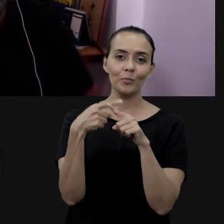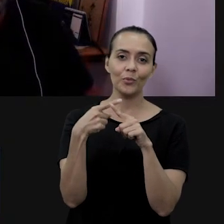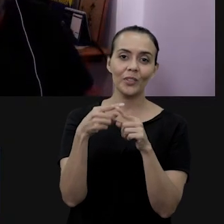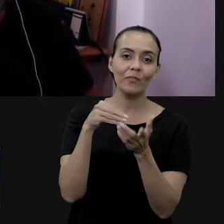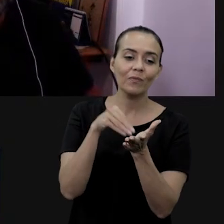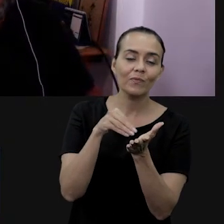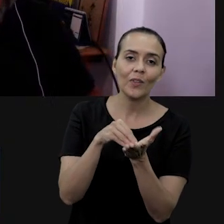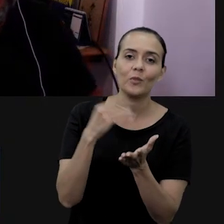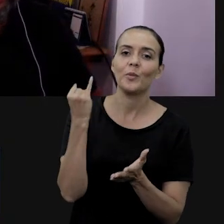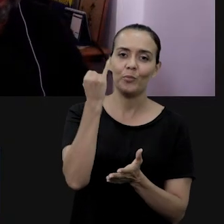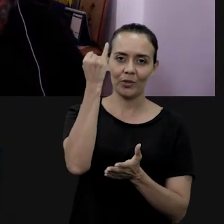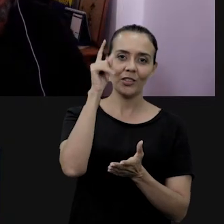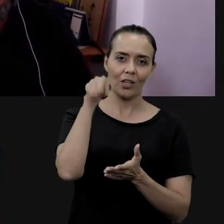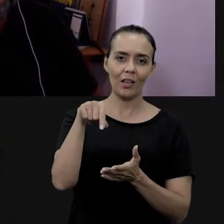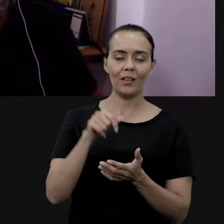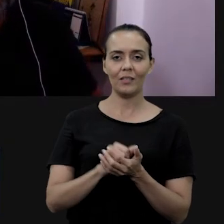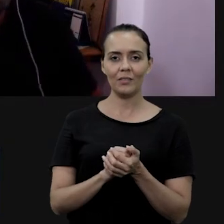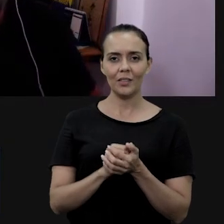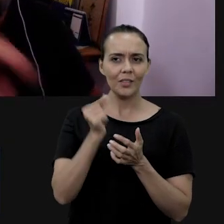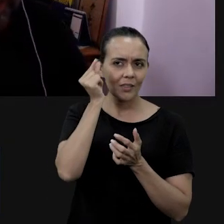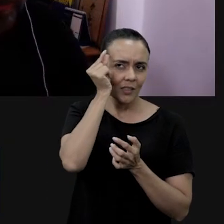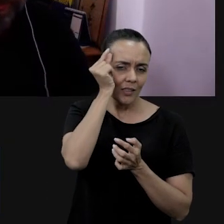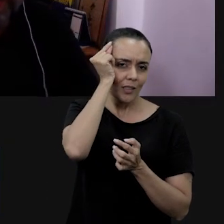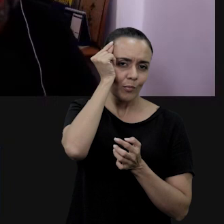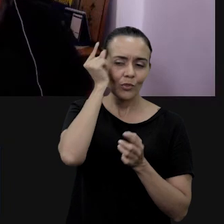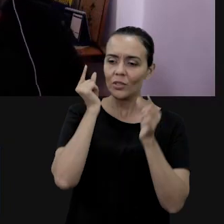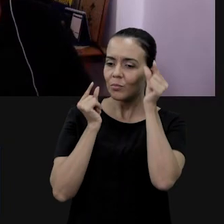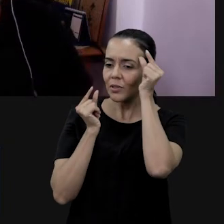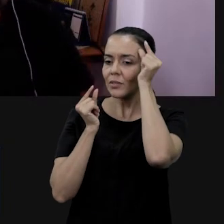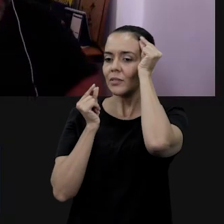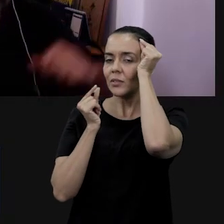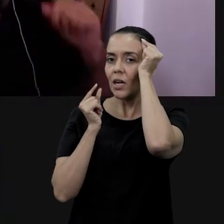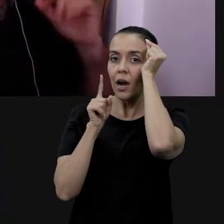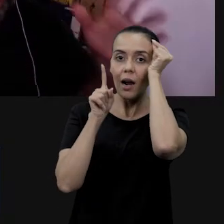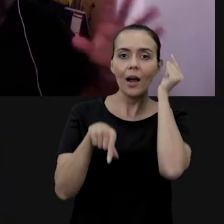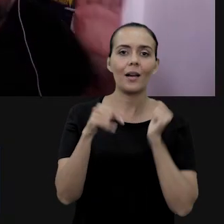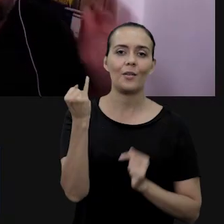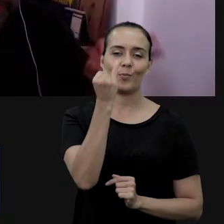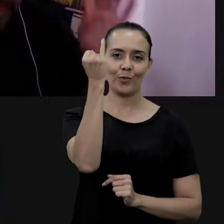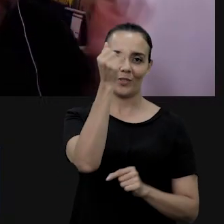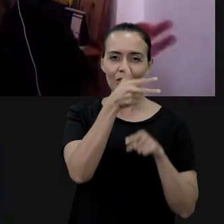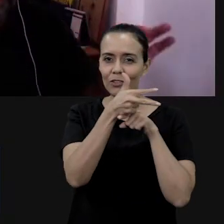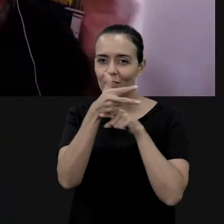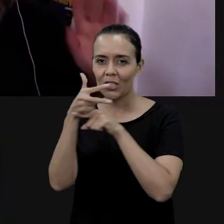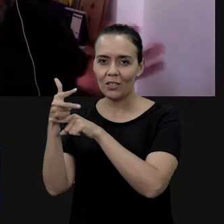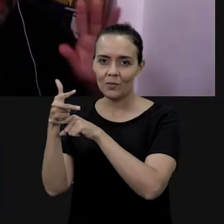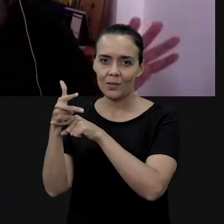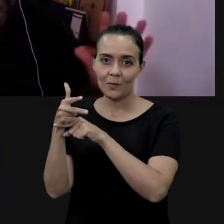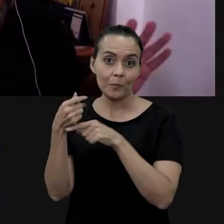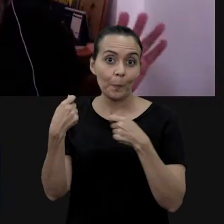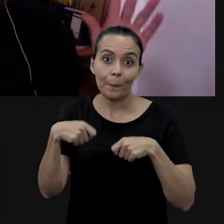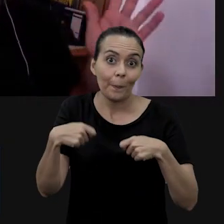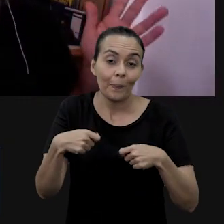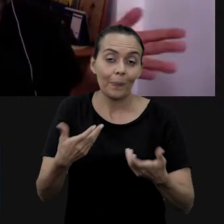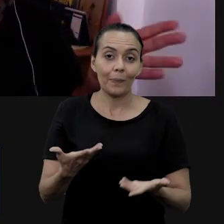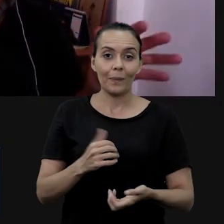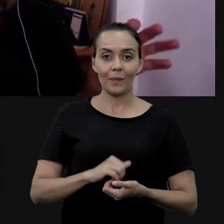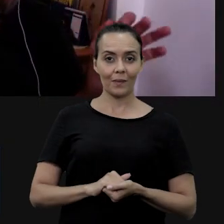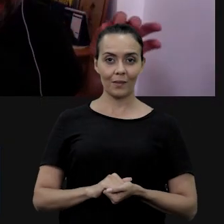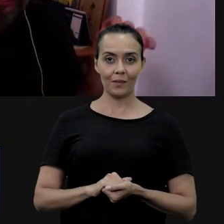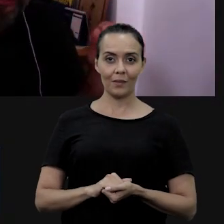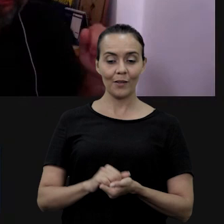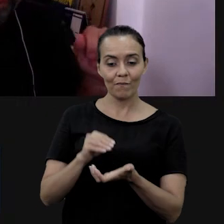1 milhão de dinheiros. Todos os parafusos, o grampo de cabelo, eu não sei, tudo que está ali vale 1 milhão de dinheiros,